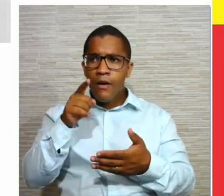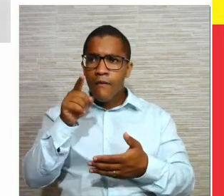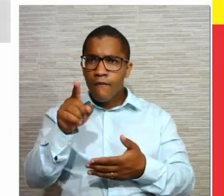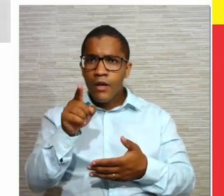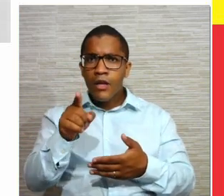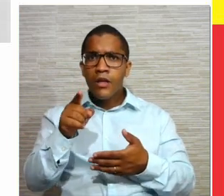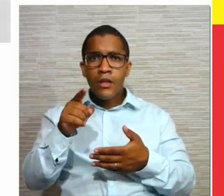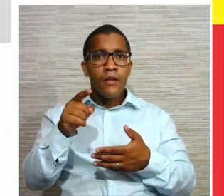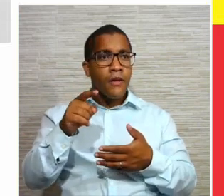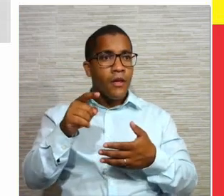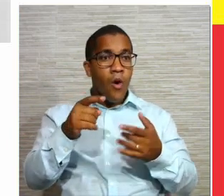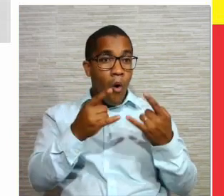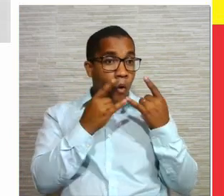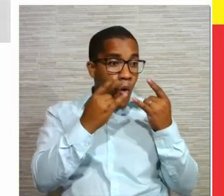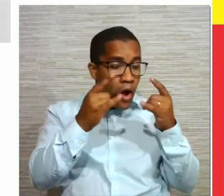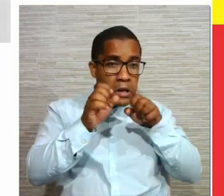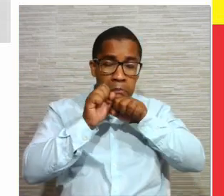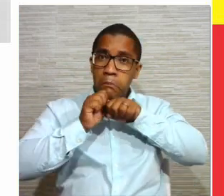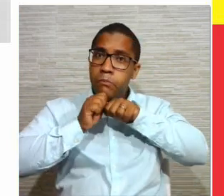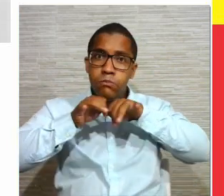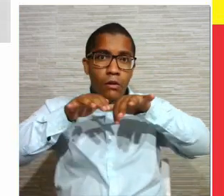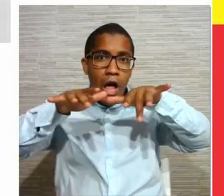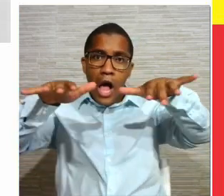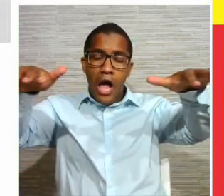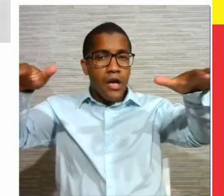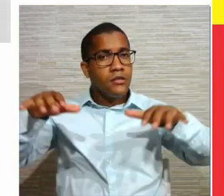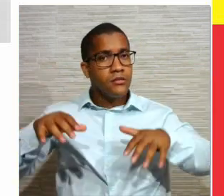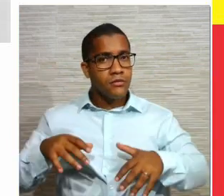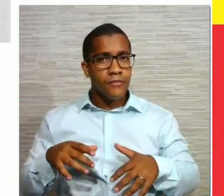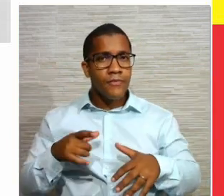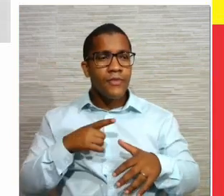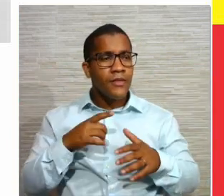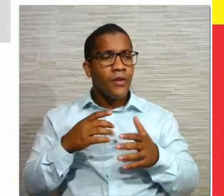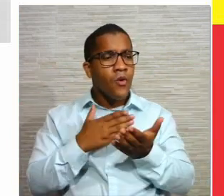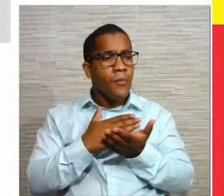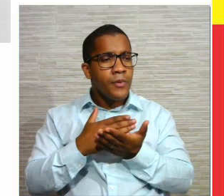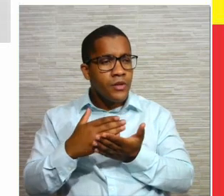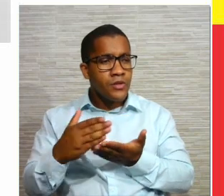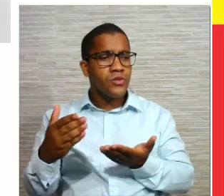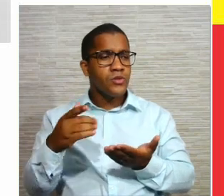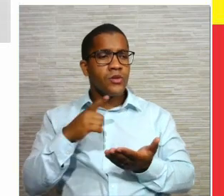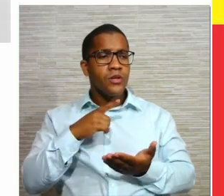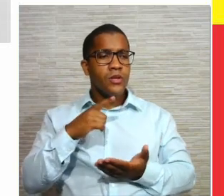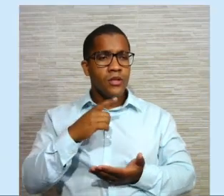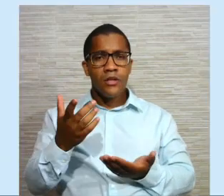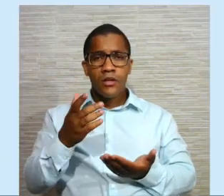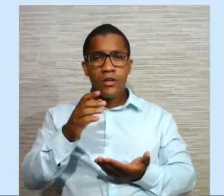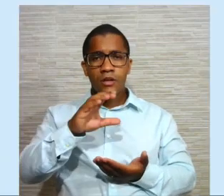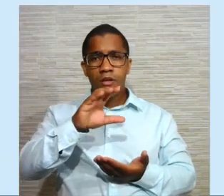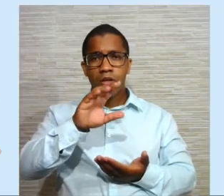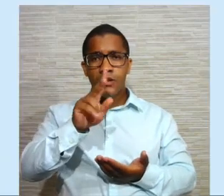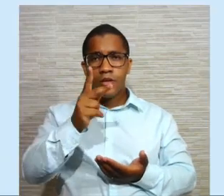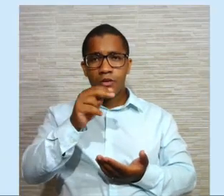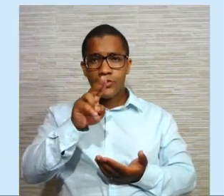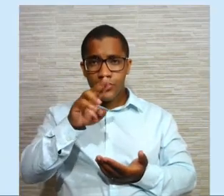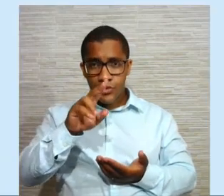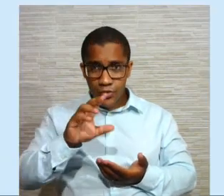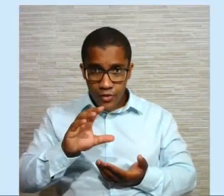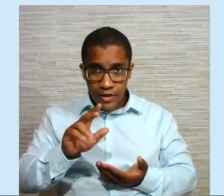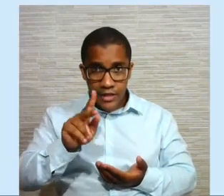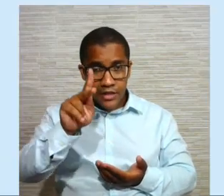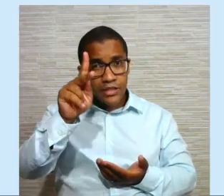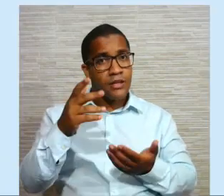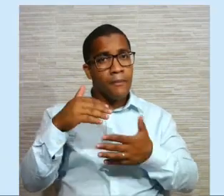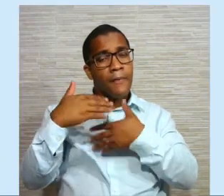popularizar mais ainda, né? Então, assim, começou com Chuck Berry, começou com grandes nomes,